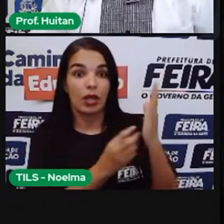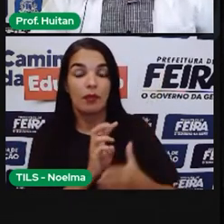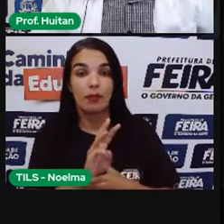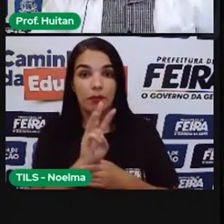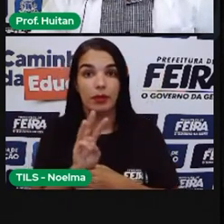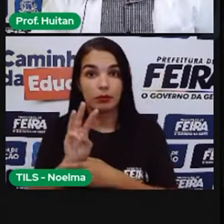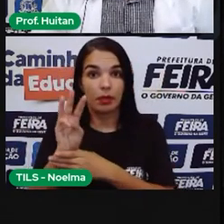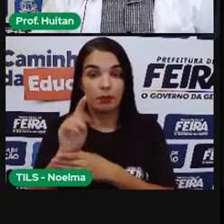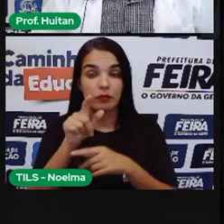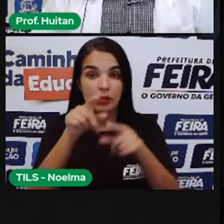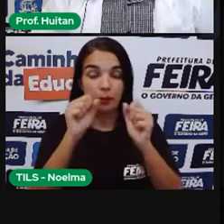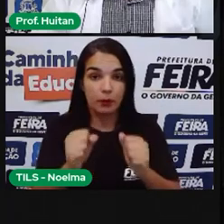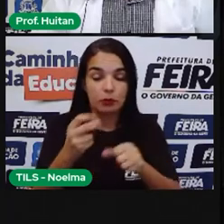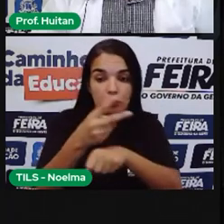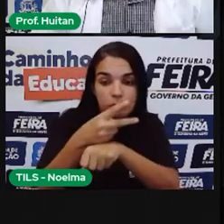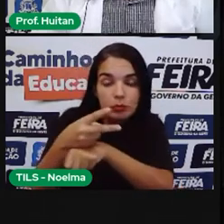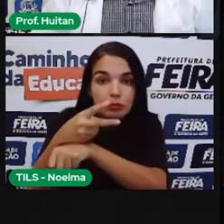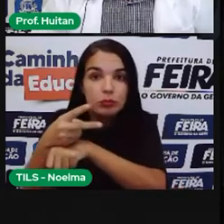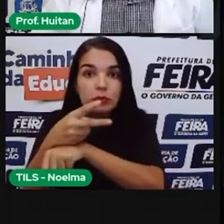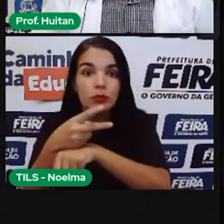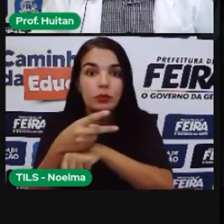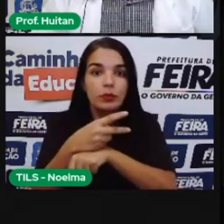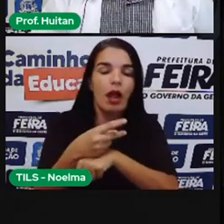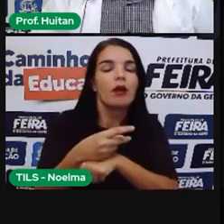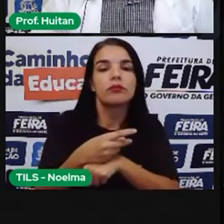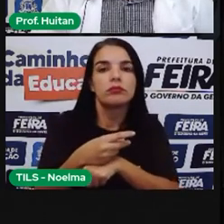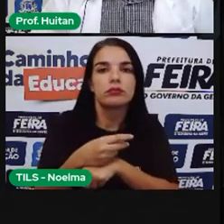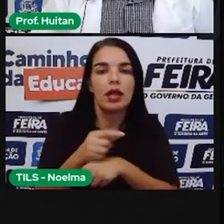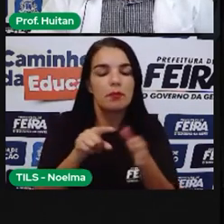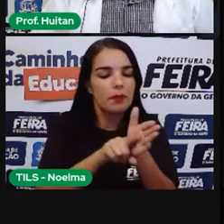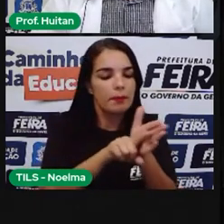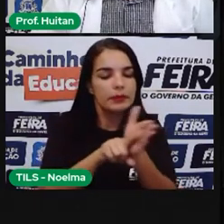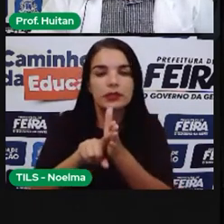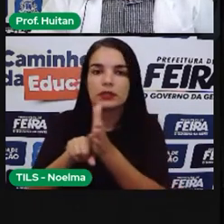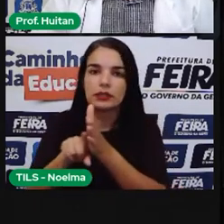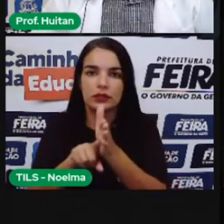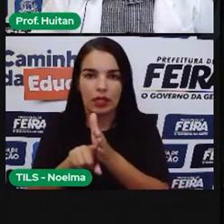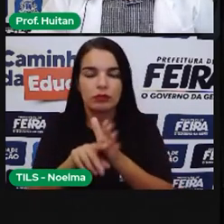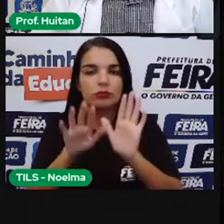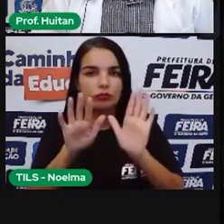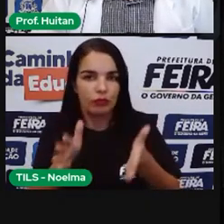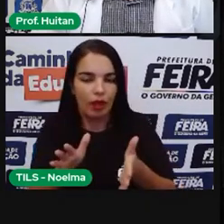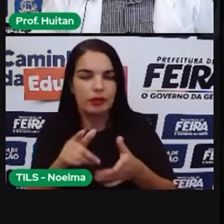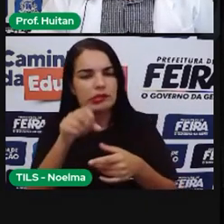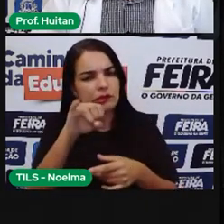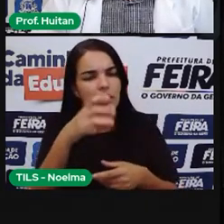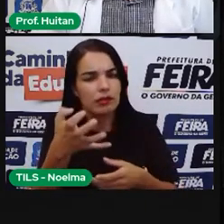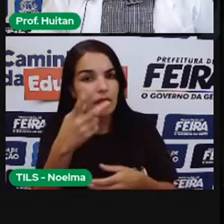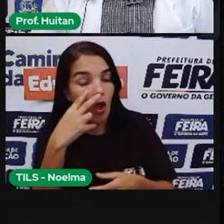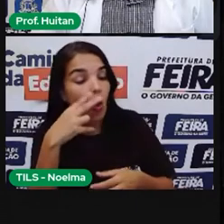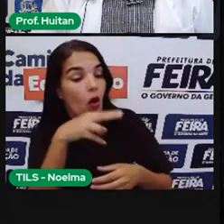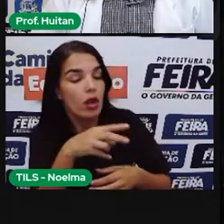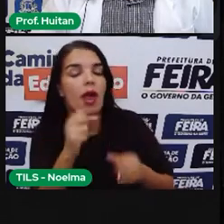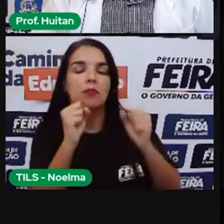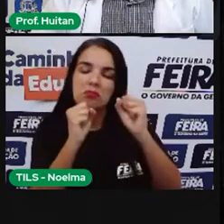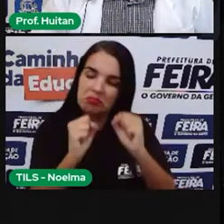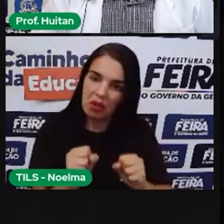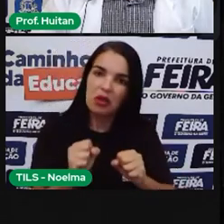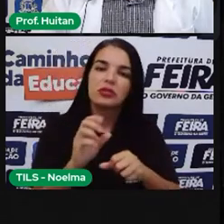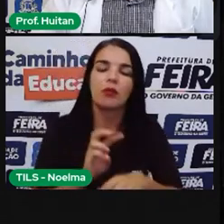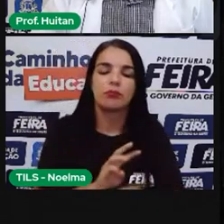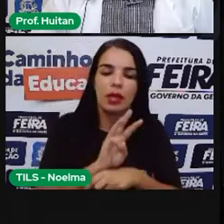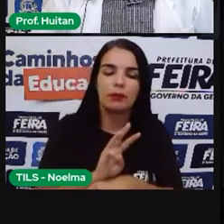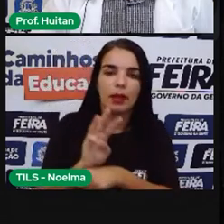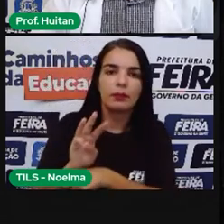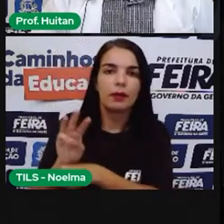vocês, né, as fontes em que eu pesquisei, se vocês se interessarem. Então, consultem esses